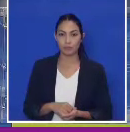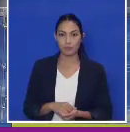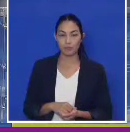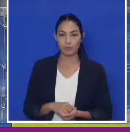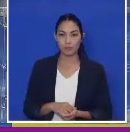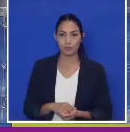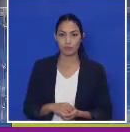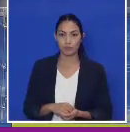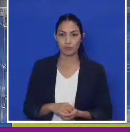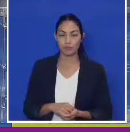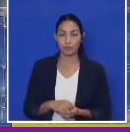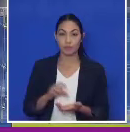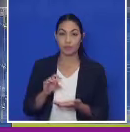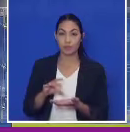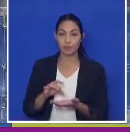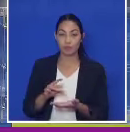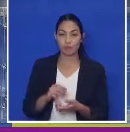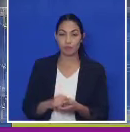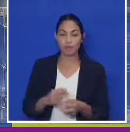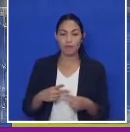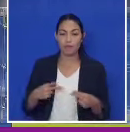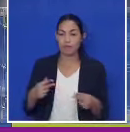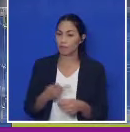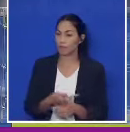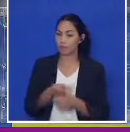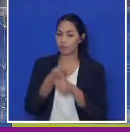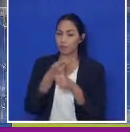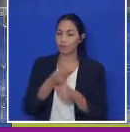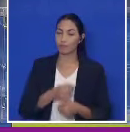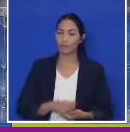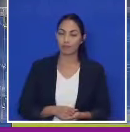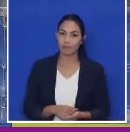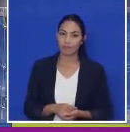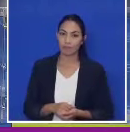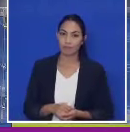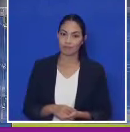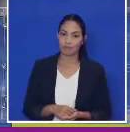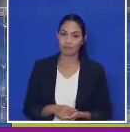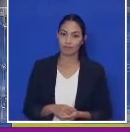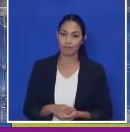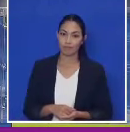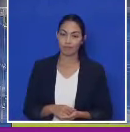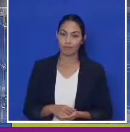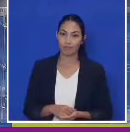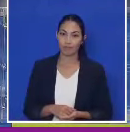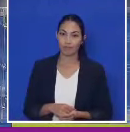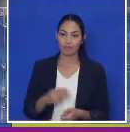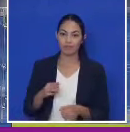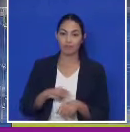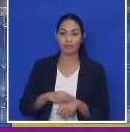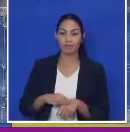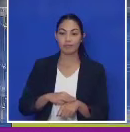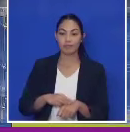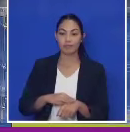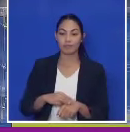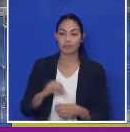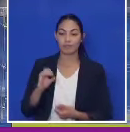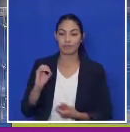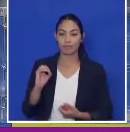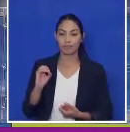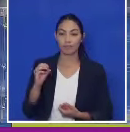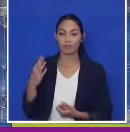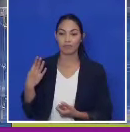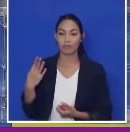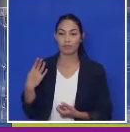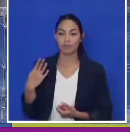09. Na Loto Fácil você tem muitas chances de ganhar. Mais uma bola na tela. Marrom 04.